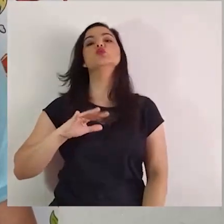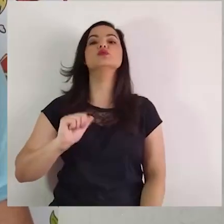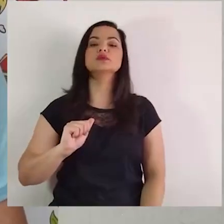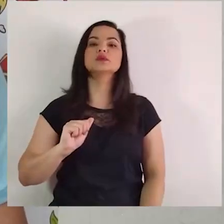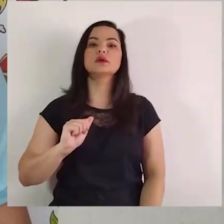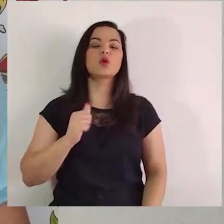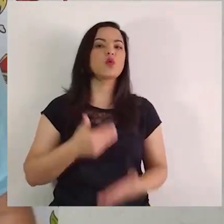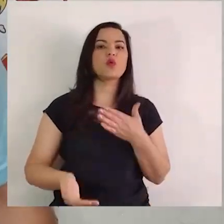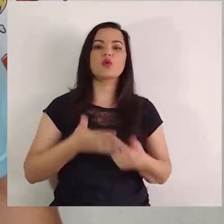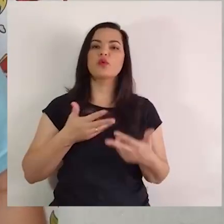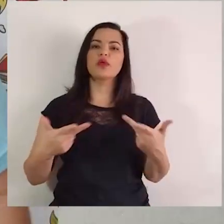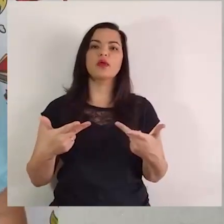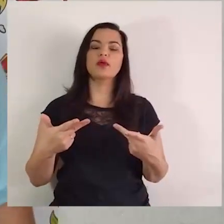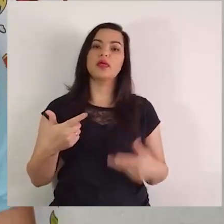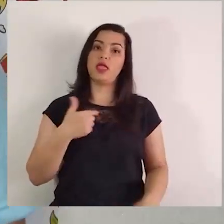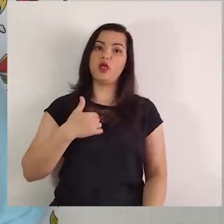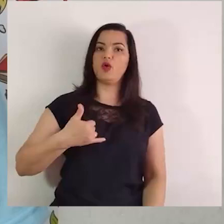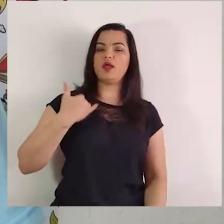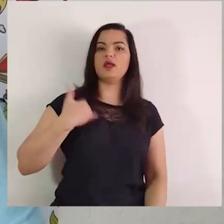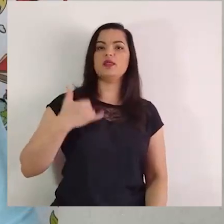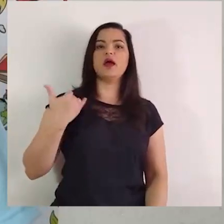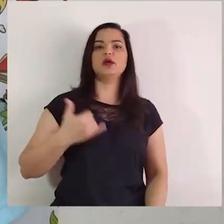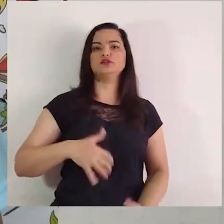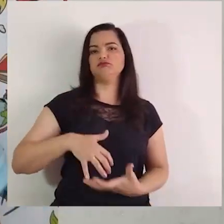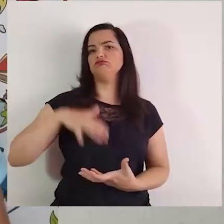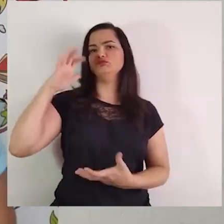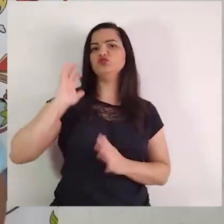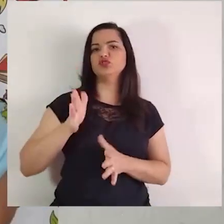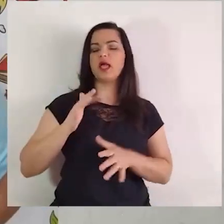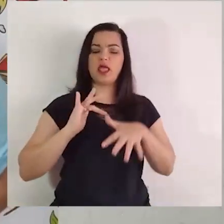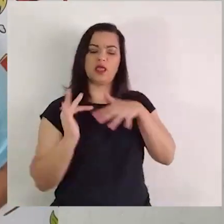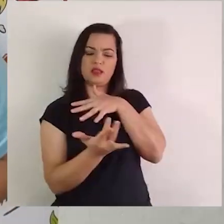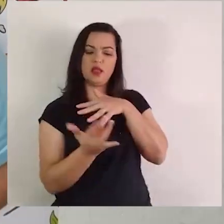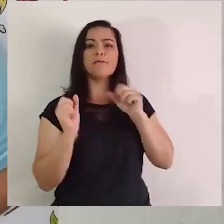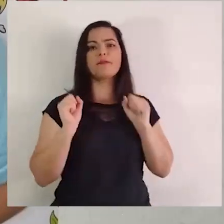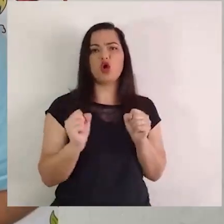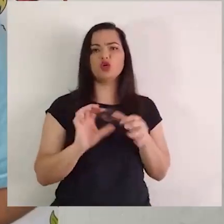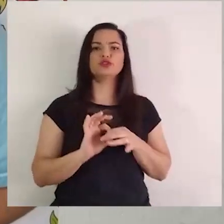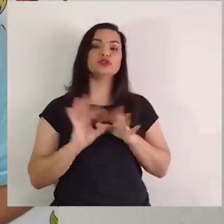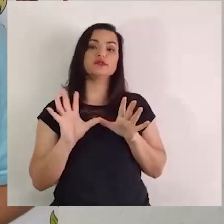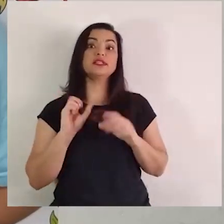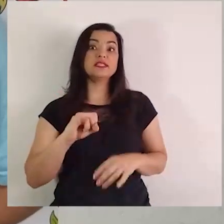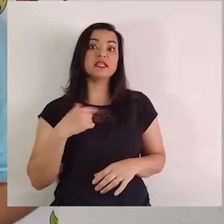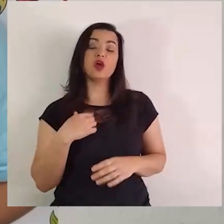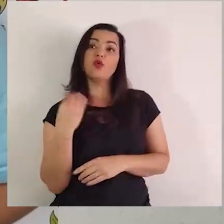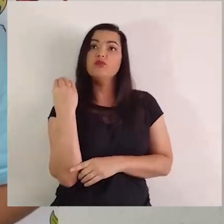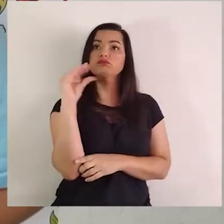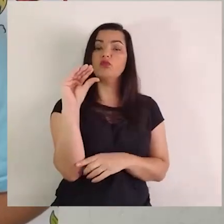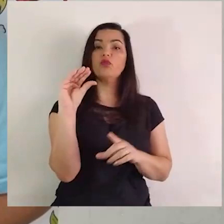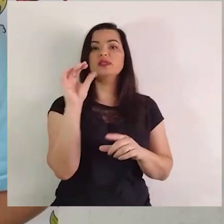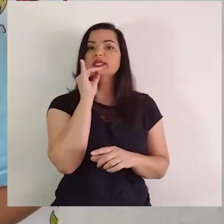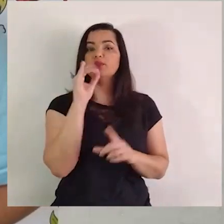ofensas, comentários. Se eu sou maior de idade, então eu posso ter as minhas redes sociais. Se